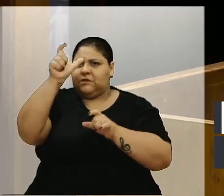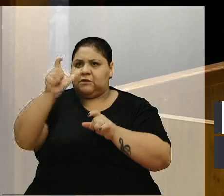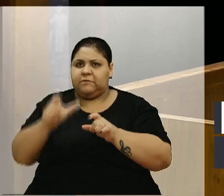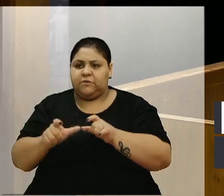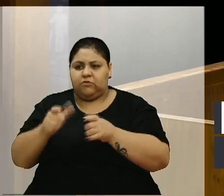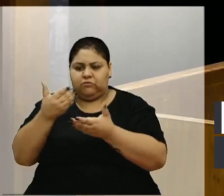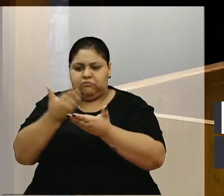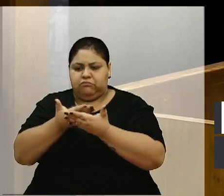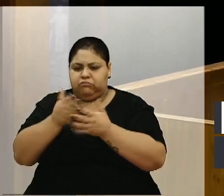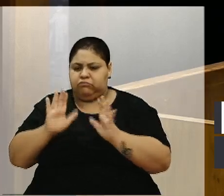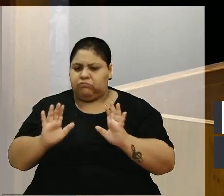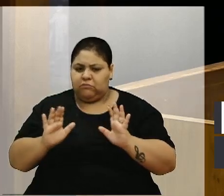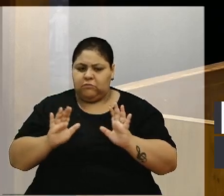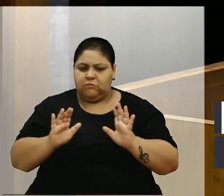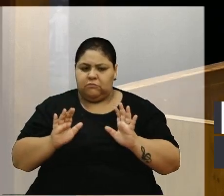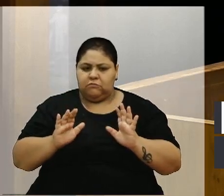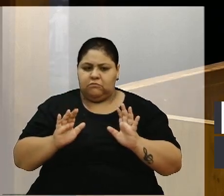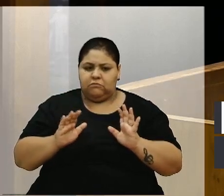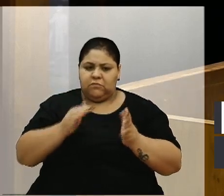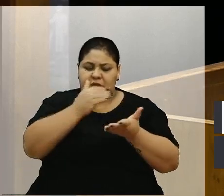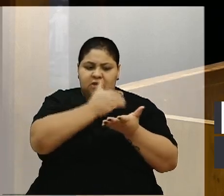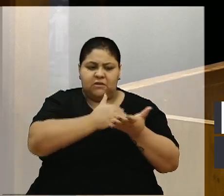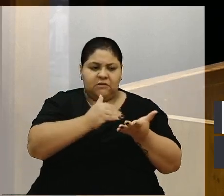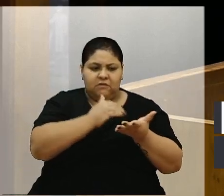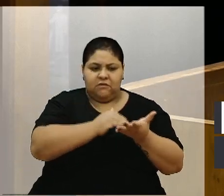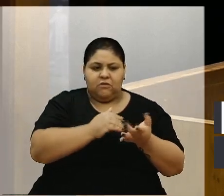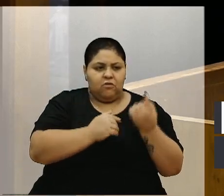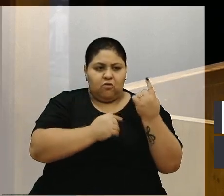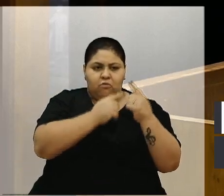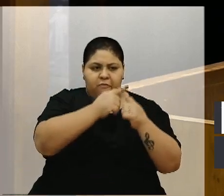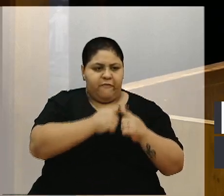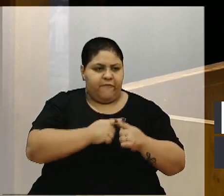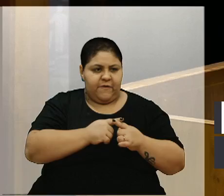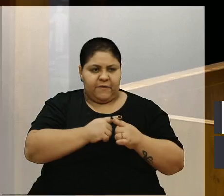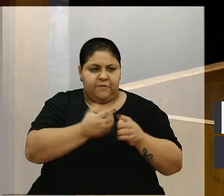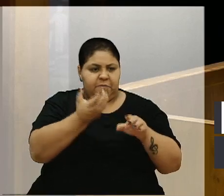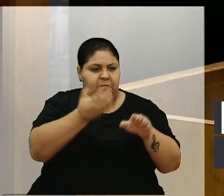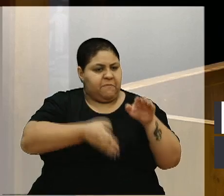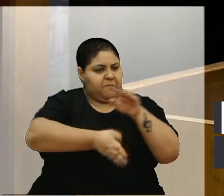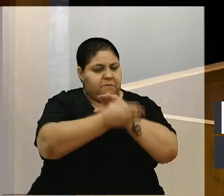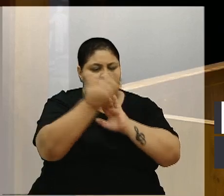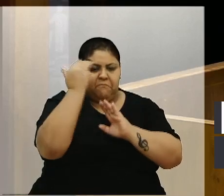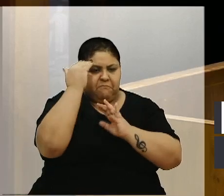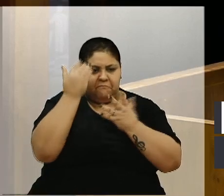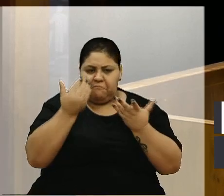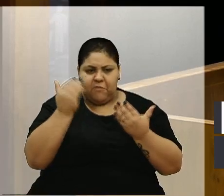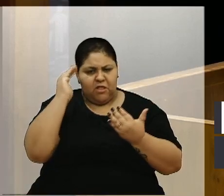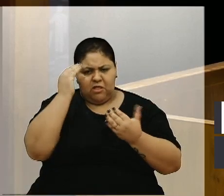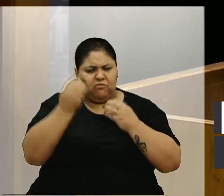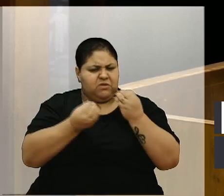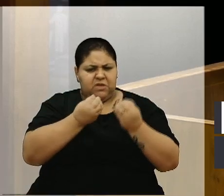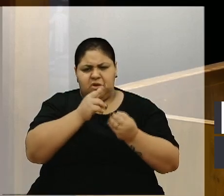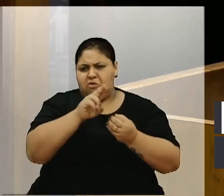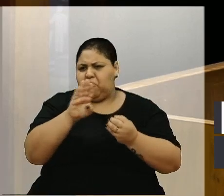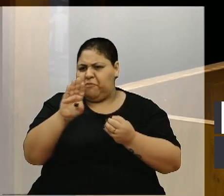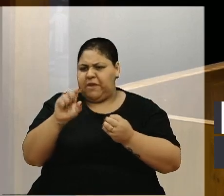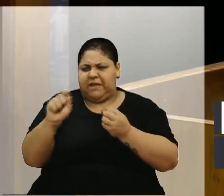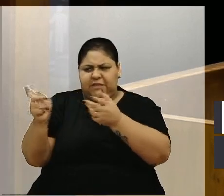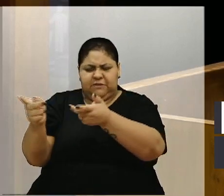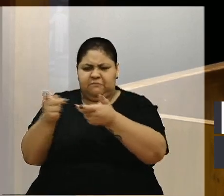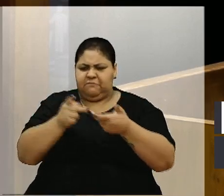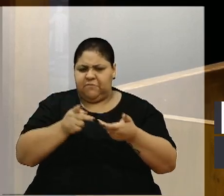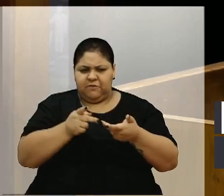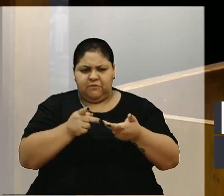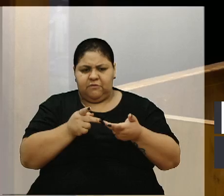estudado. Essa senhora aqui não foi uma vez para Brasília, não sei quantas UBS ela visitou nesse tempo,